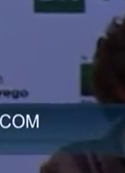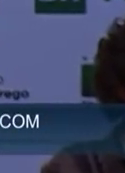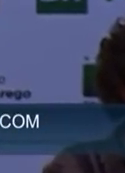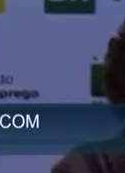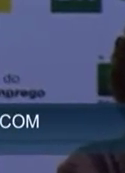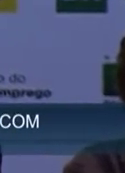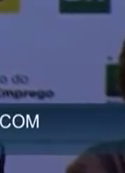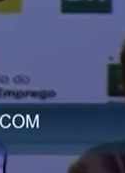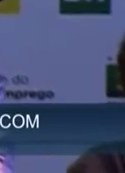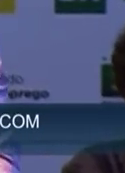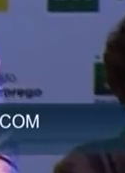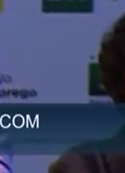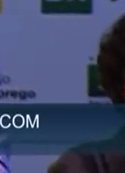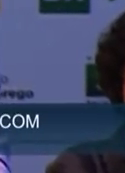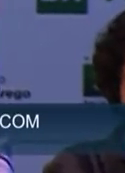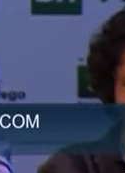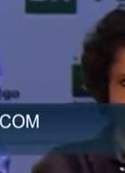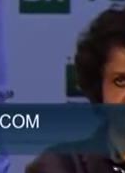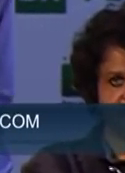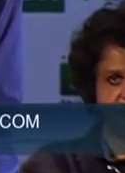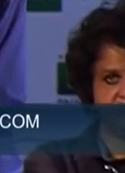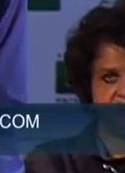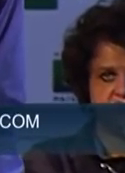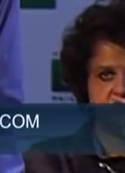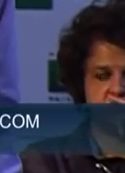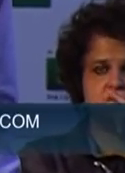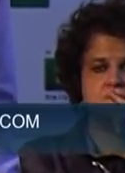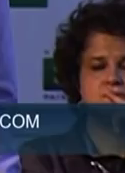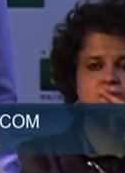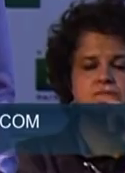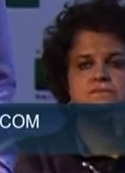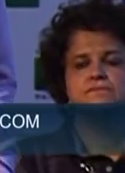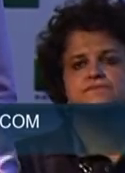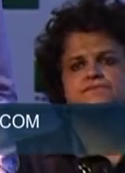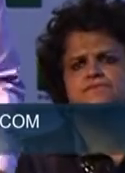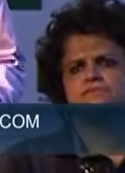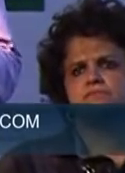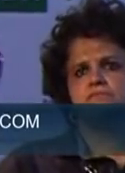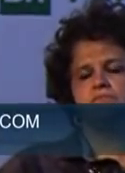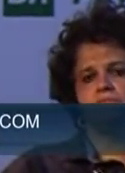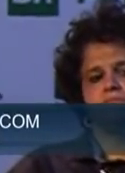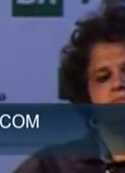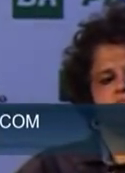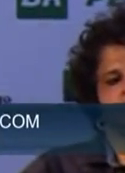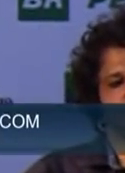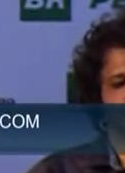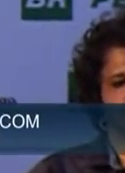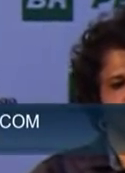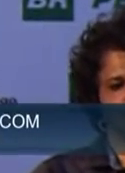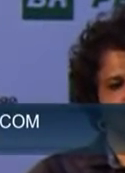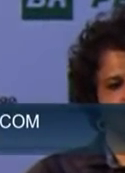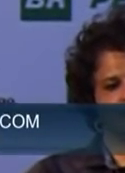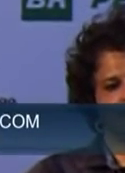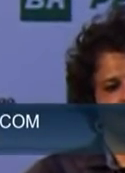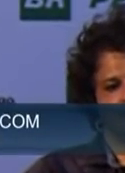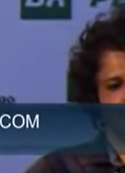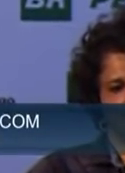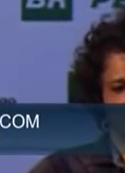como o sino que tine, ou o metal que soa. Ainda que eu tivesse o dom da